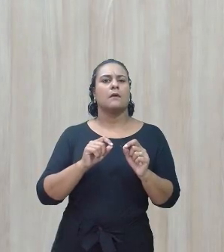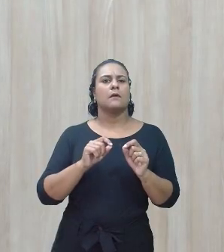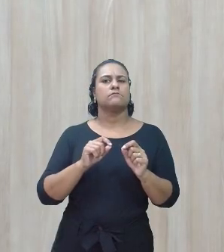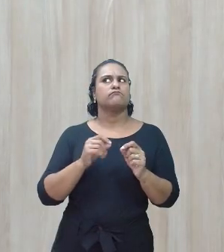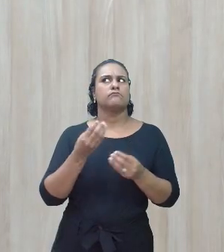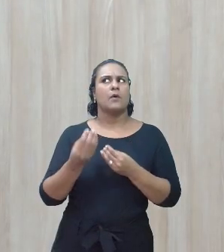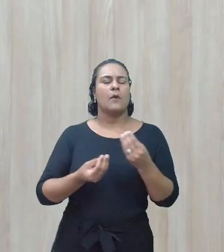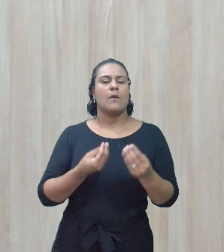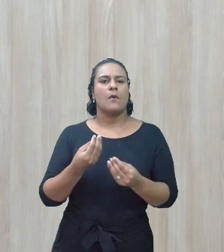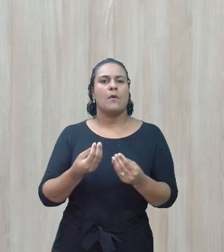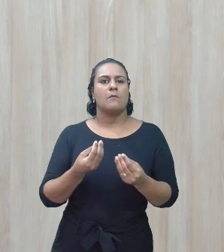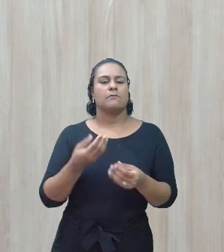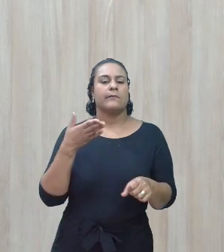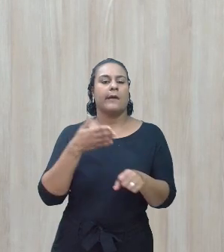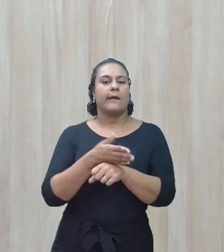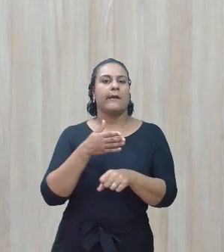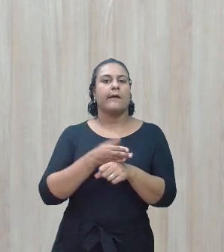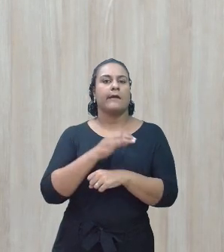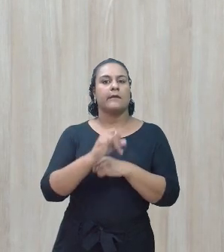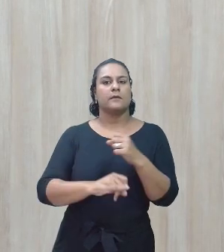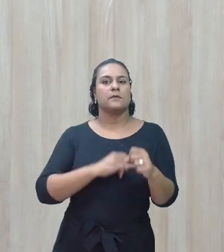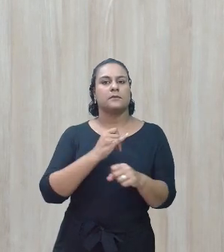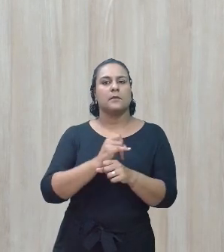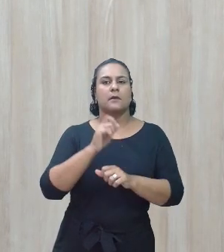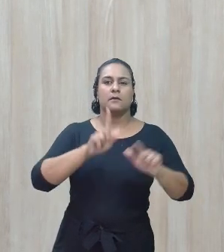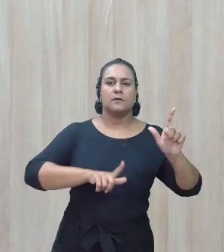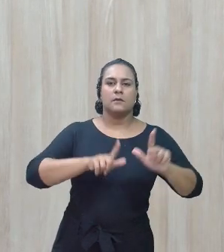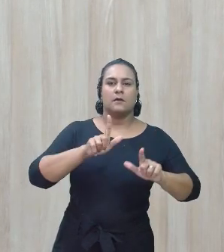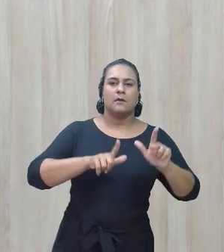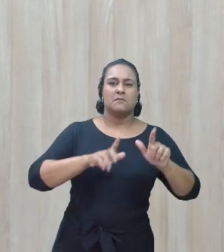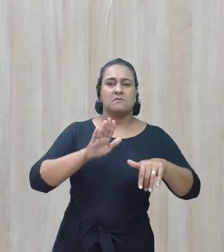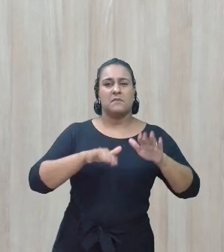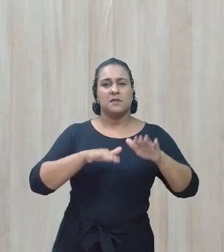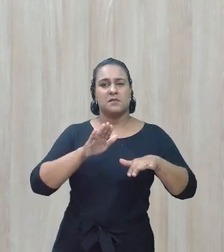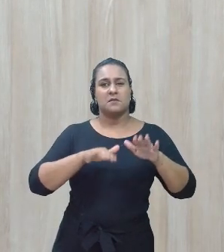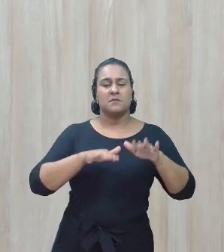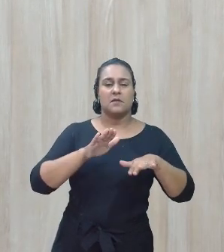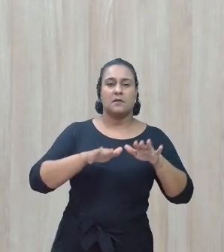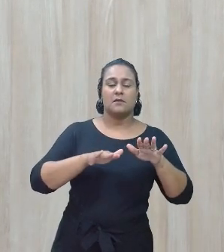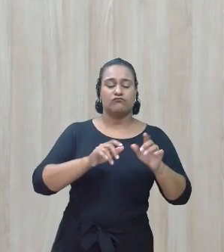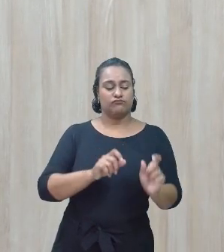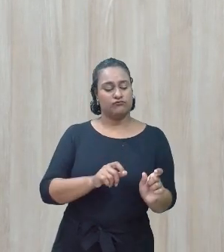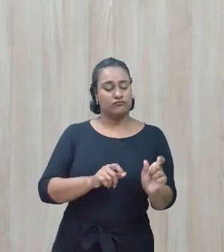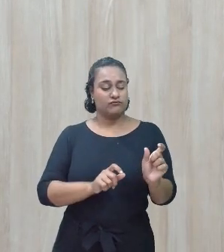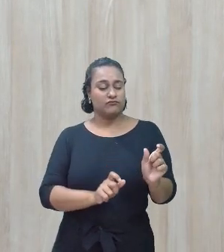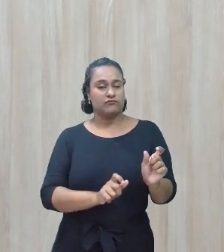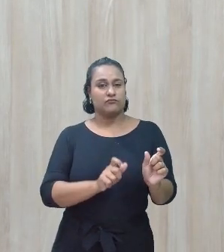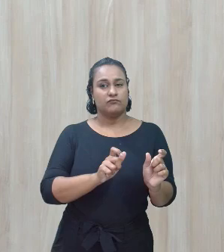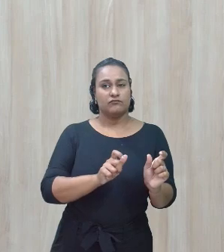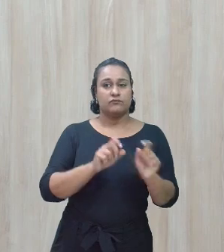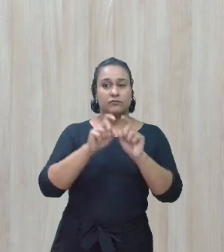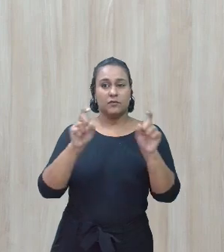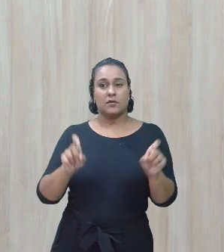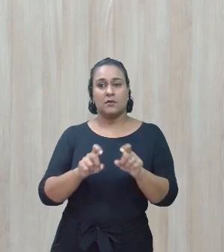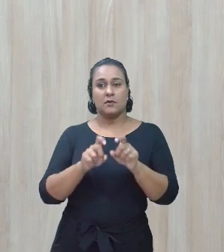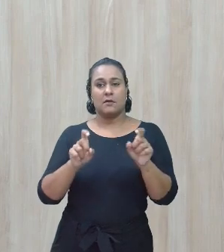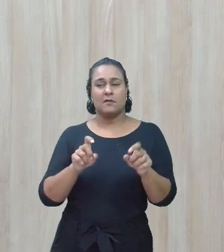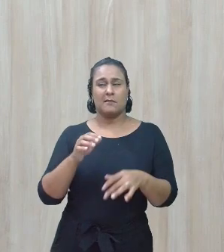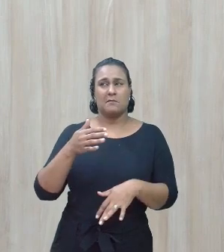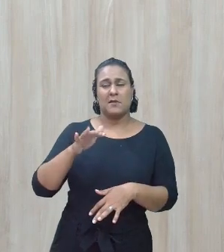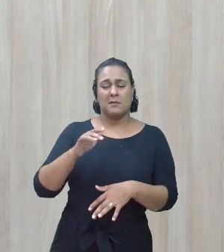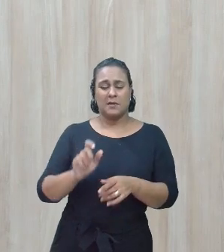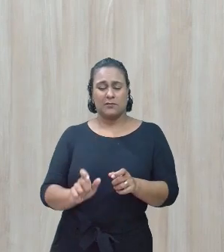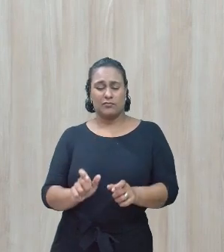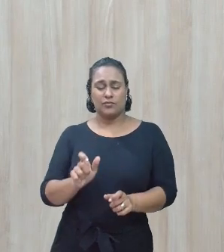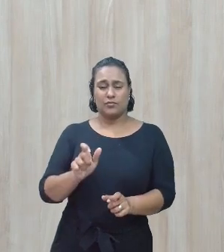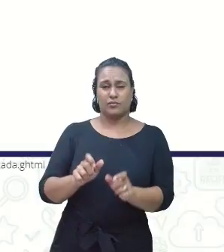a internet? A gente tem que pela TV tem uma média ali crescendo devagarinho. Aqui no computador a gente tem ali um meio a